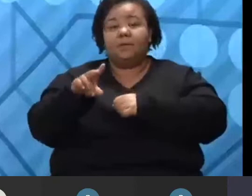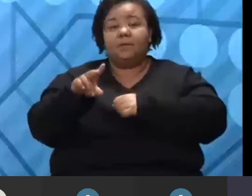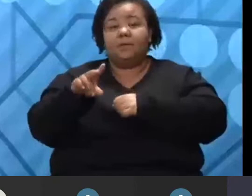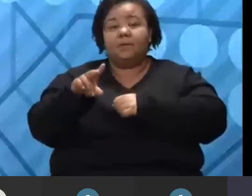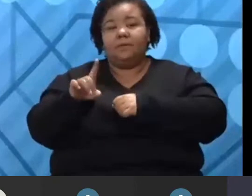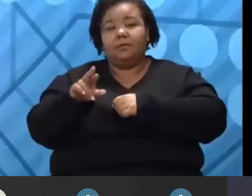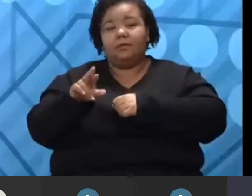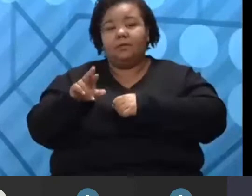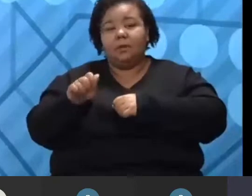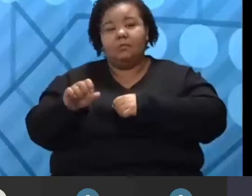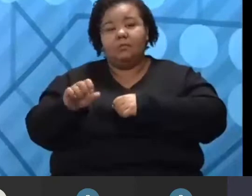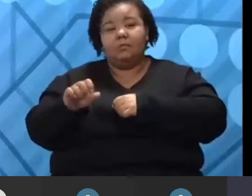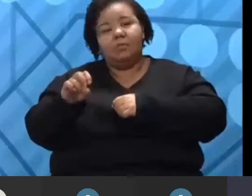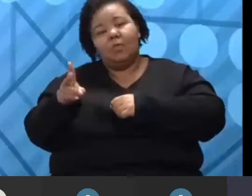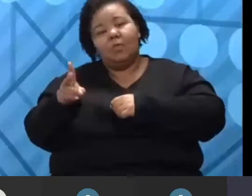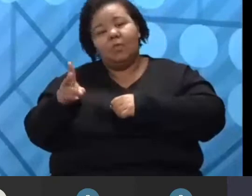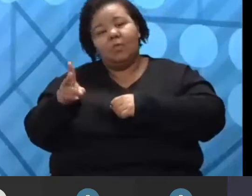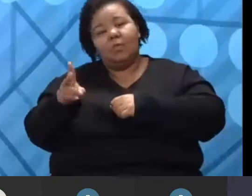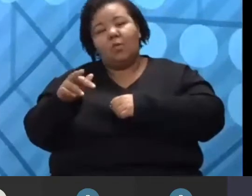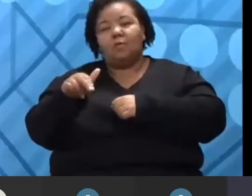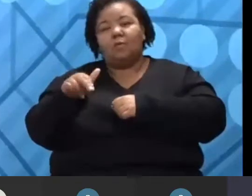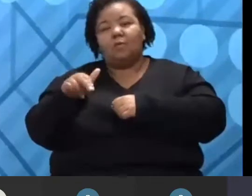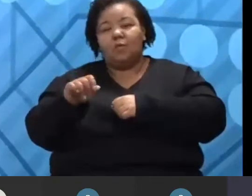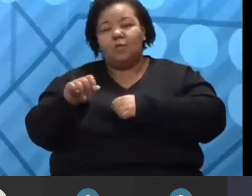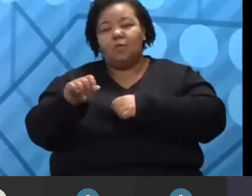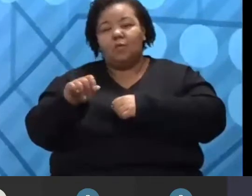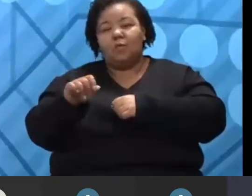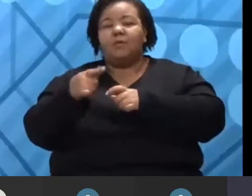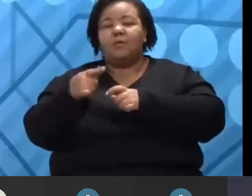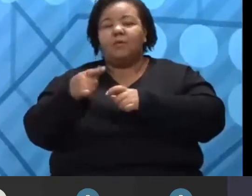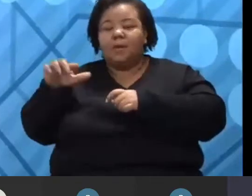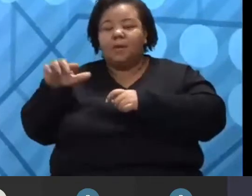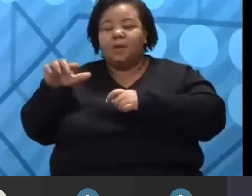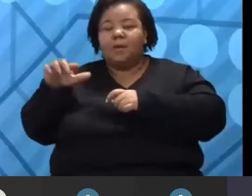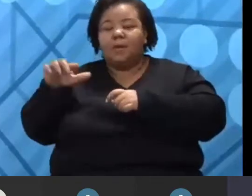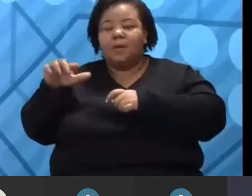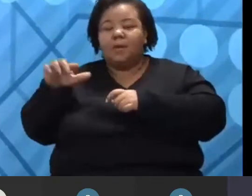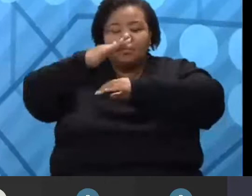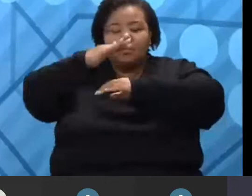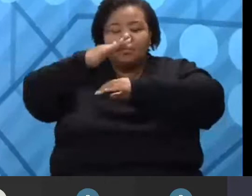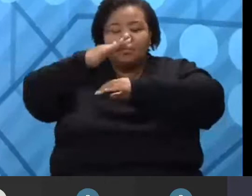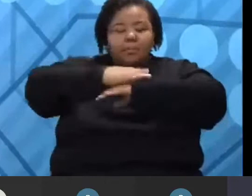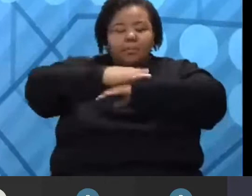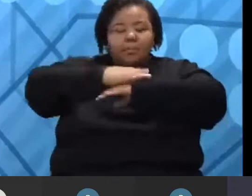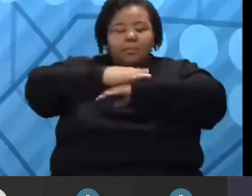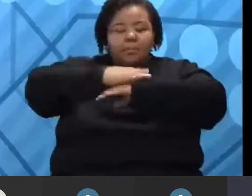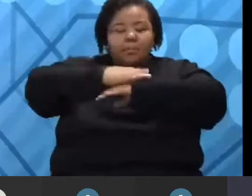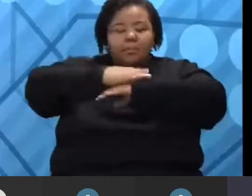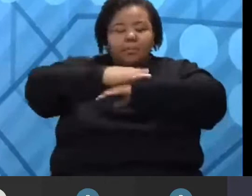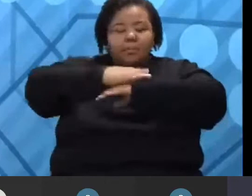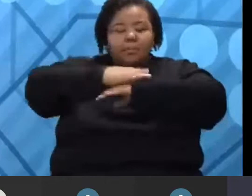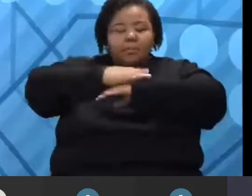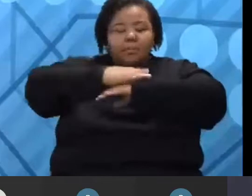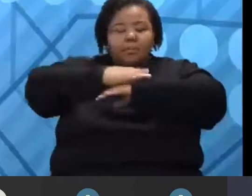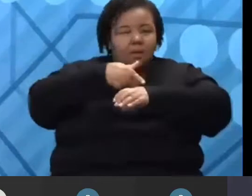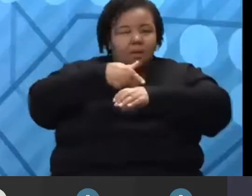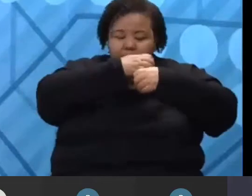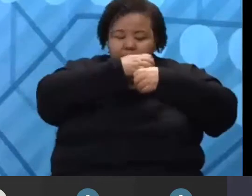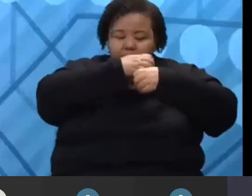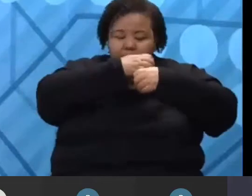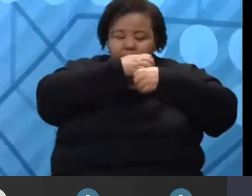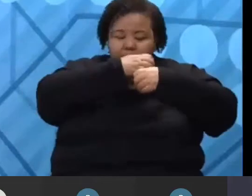filamentoso, um bolor, certo? Aí você cobre com a lamínula e observa no microscópio. Vamos ao vídeo para que eu mostre a